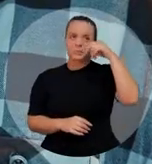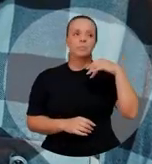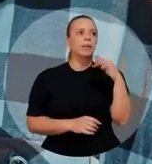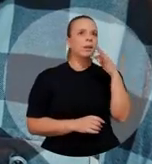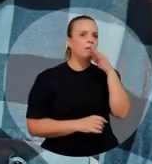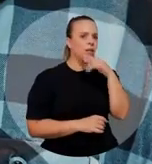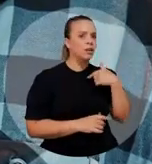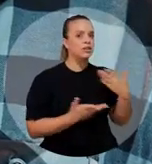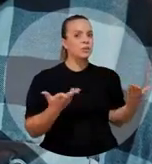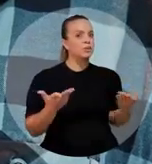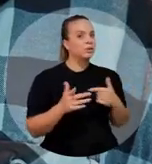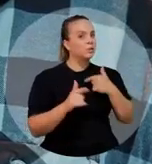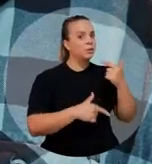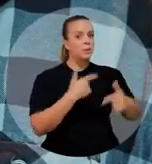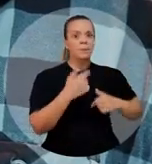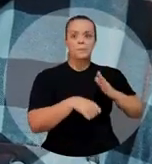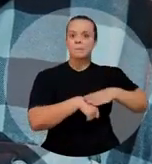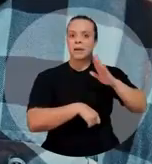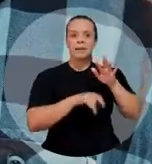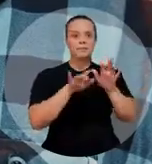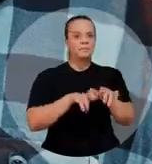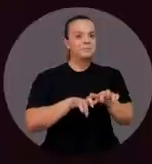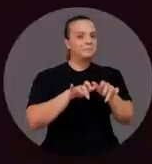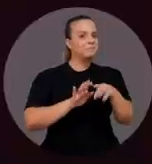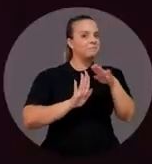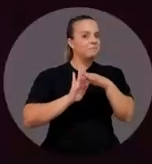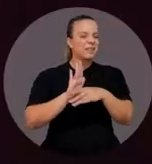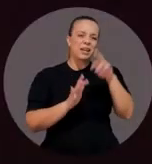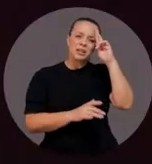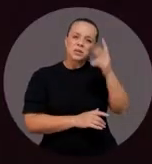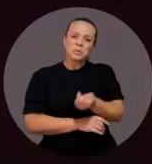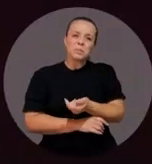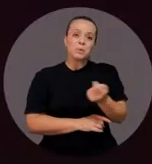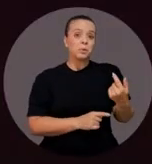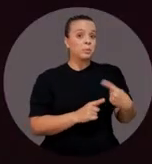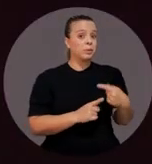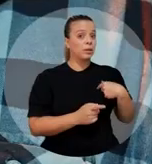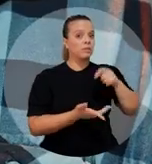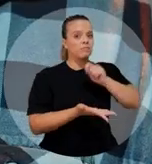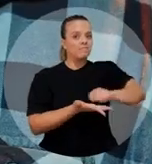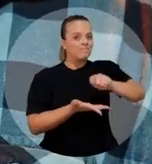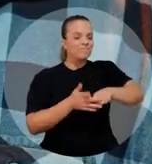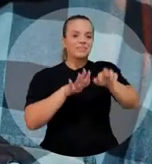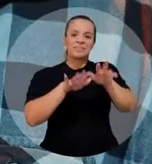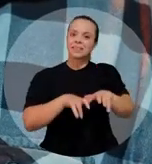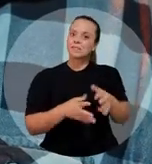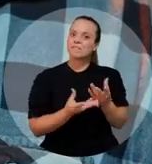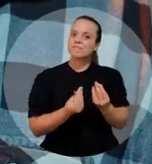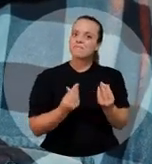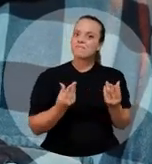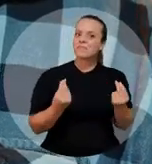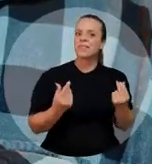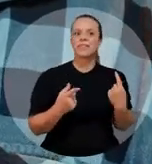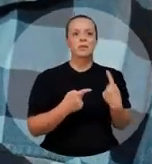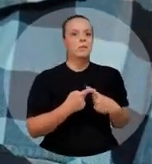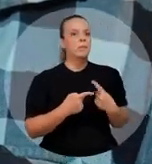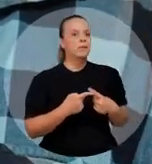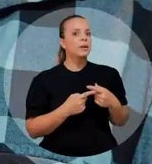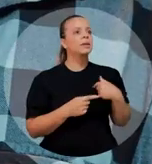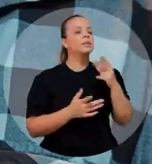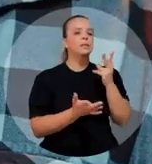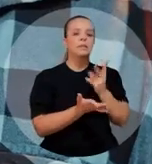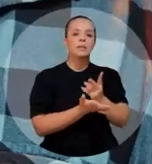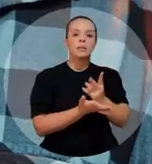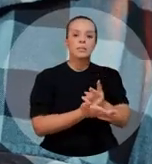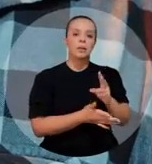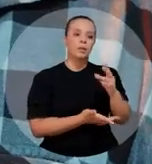que atualmente eu sou mais roteirista do que diretor. Porque eu escrevo muito. Eu sempre tive privilégio de ter